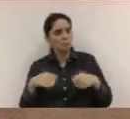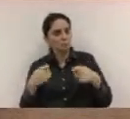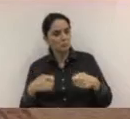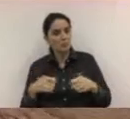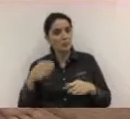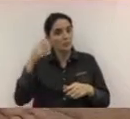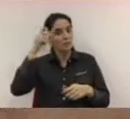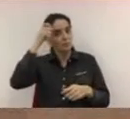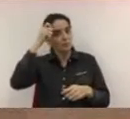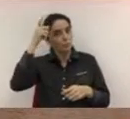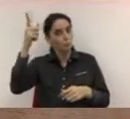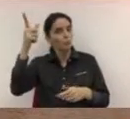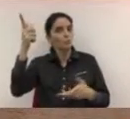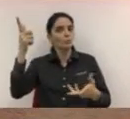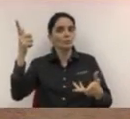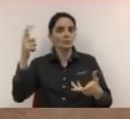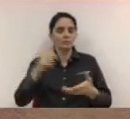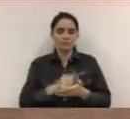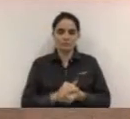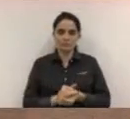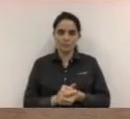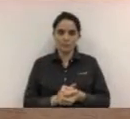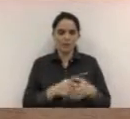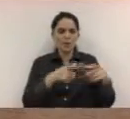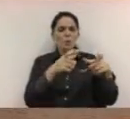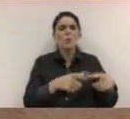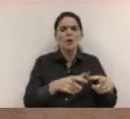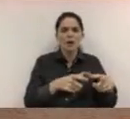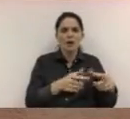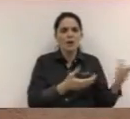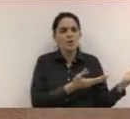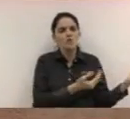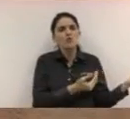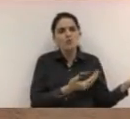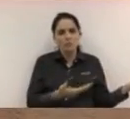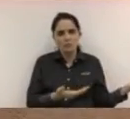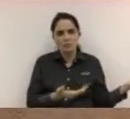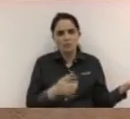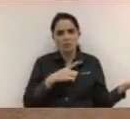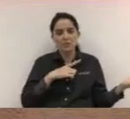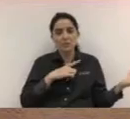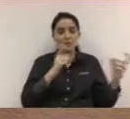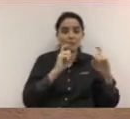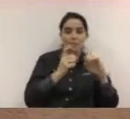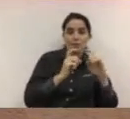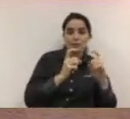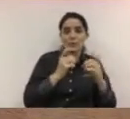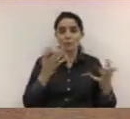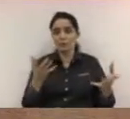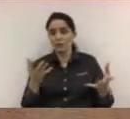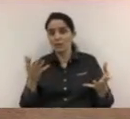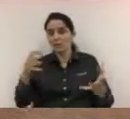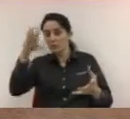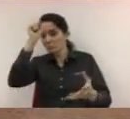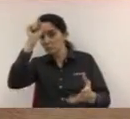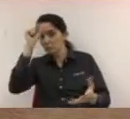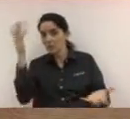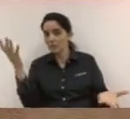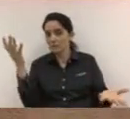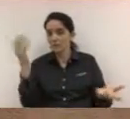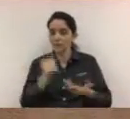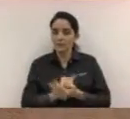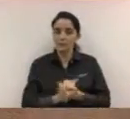para a população limeirense? Que lugares os jovens têm em que podem se encontrar, se reunir ou ainda aprender algo? Demolir